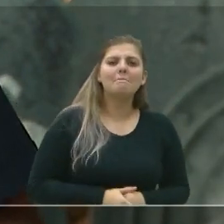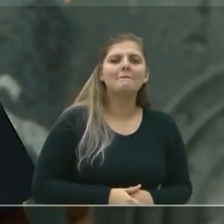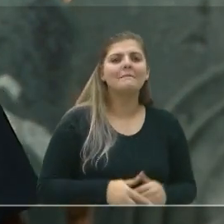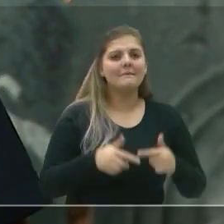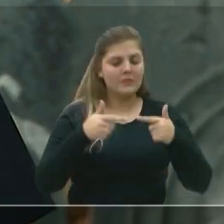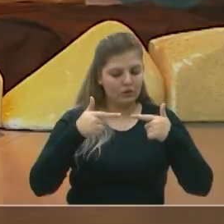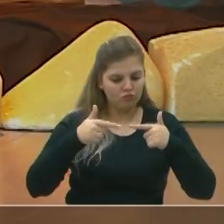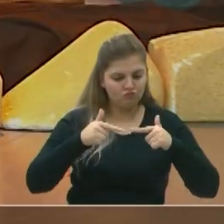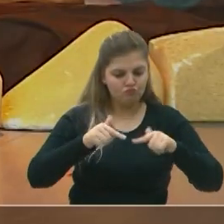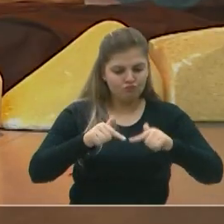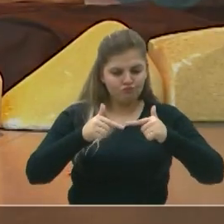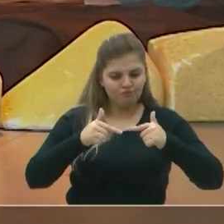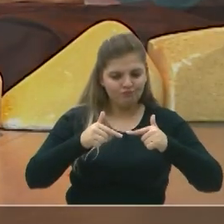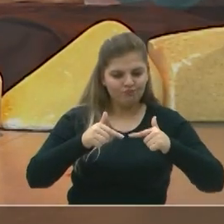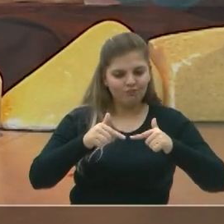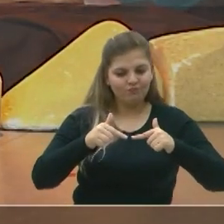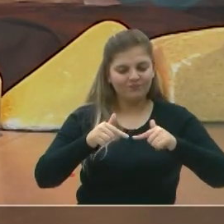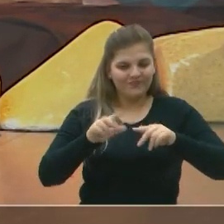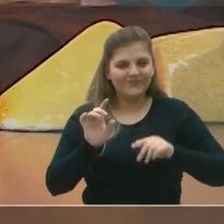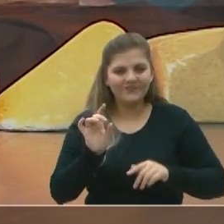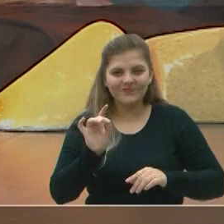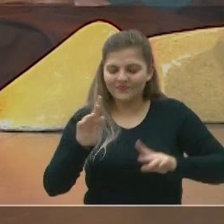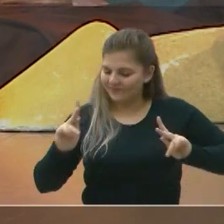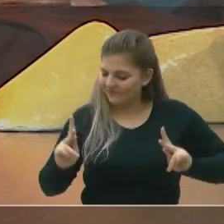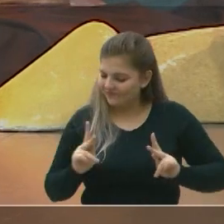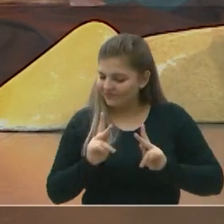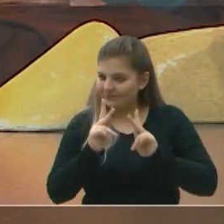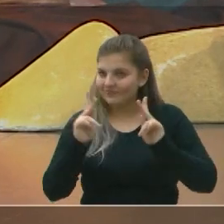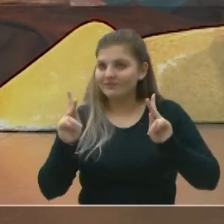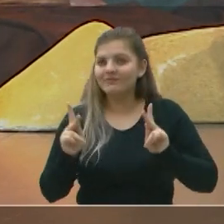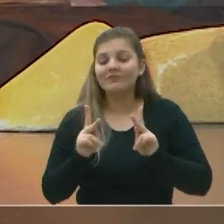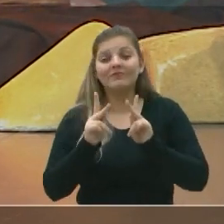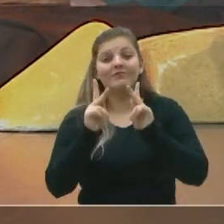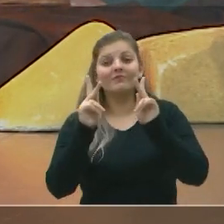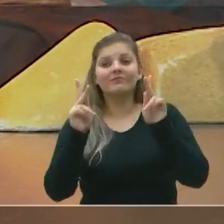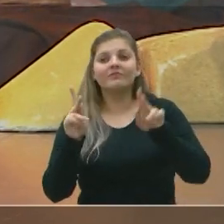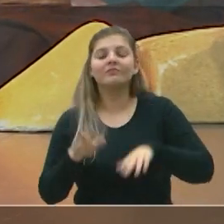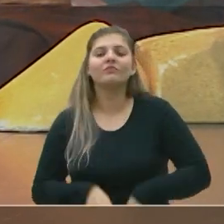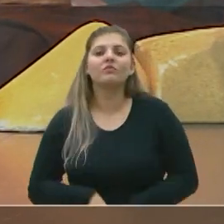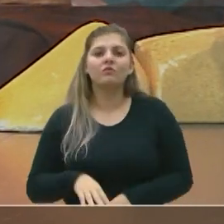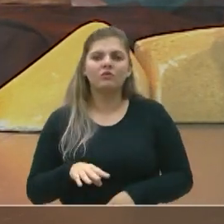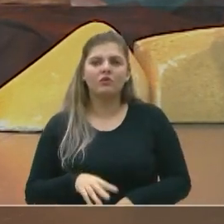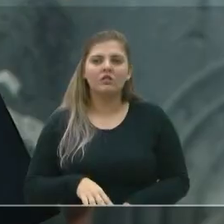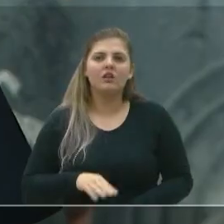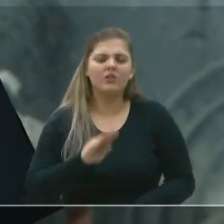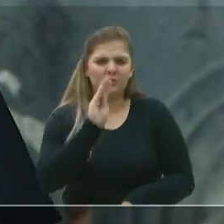batalhas. Oh, meu Deus nunca falhou.